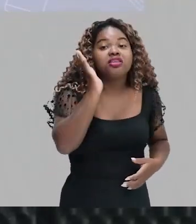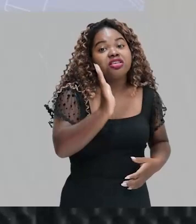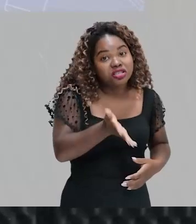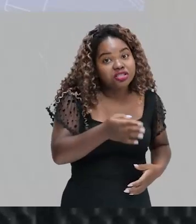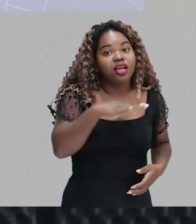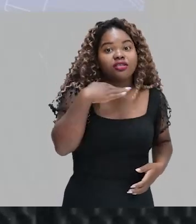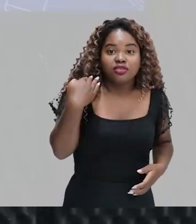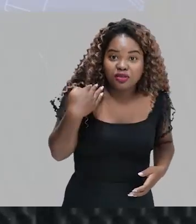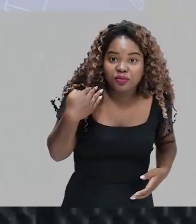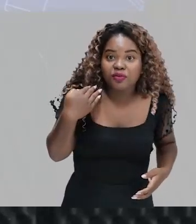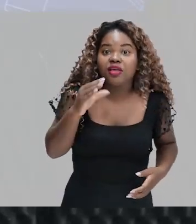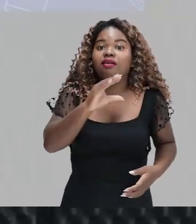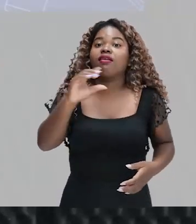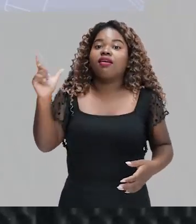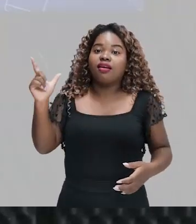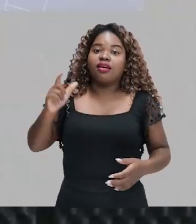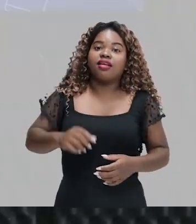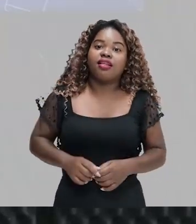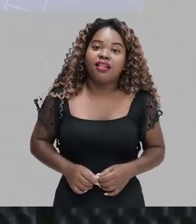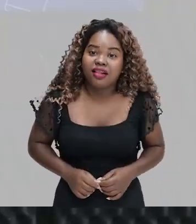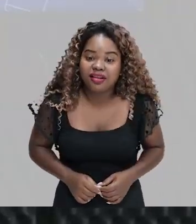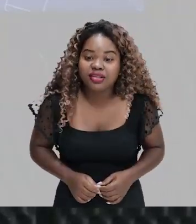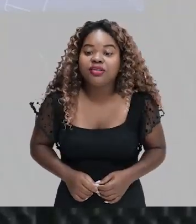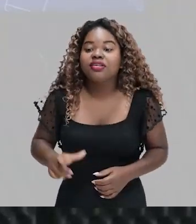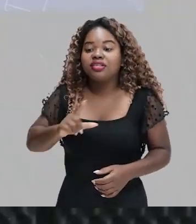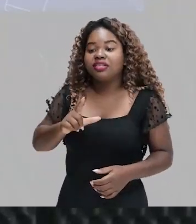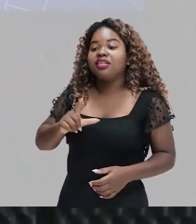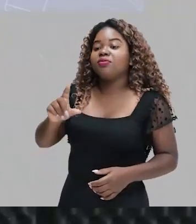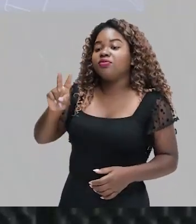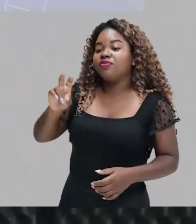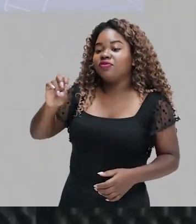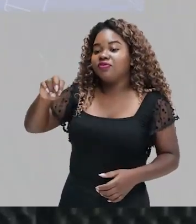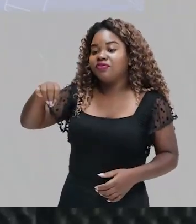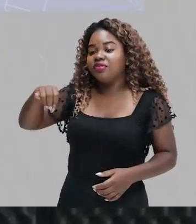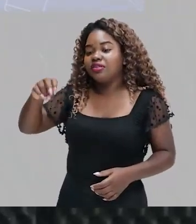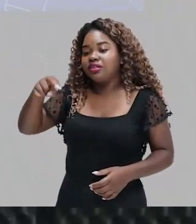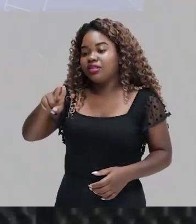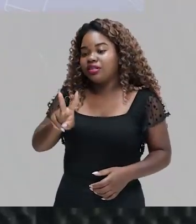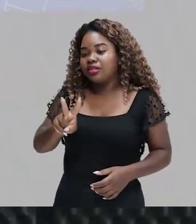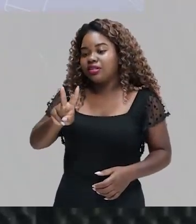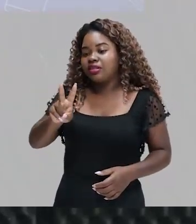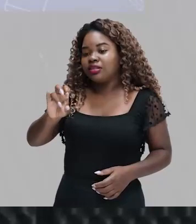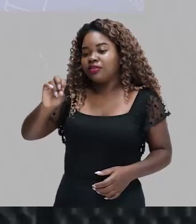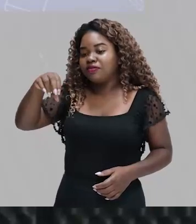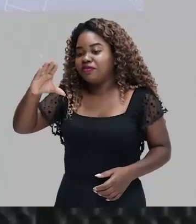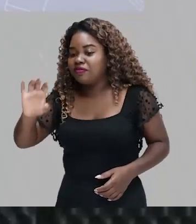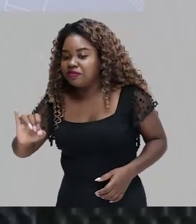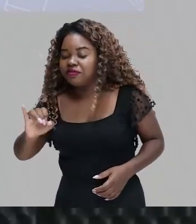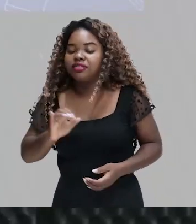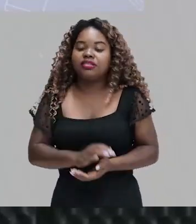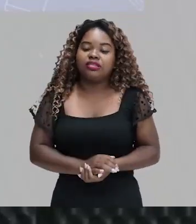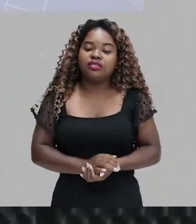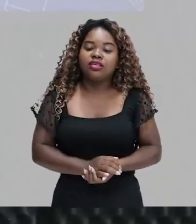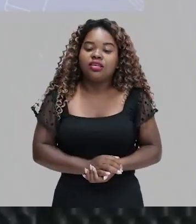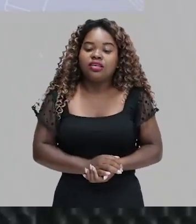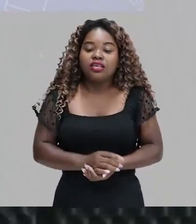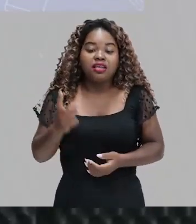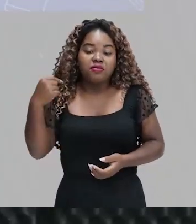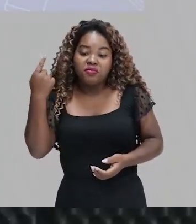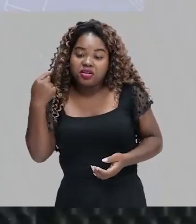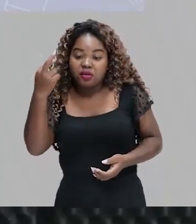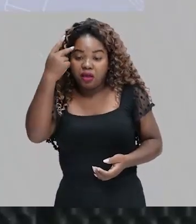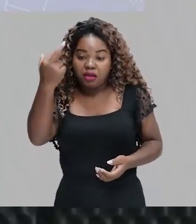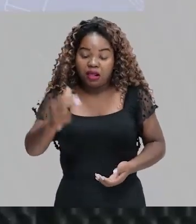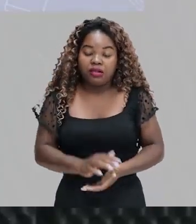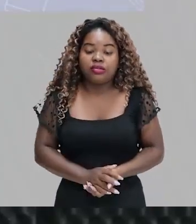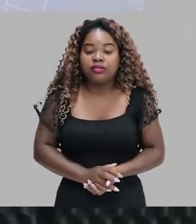contrário, a gente ia ter Da Vinci como assassino, um dos assassinos mais interessantes da história e mais estranhos da história. Mas ele pegou e foi contra os padrões da época, porque